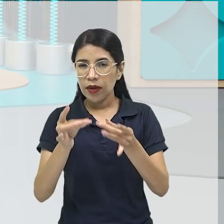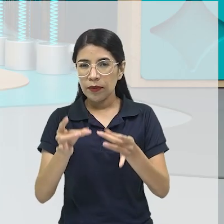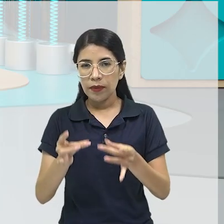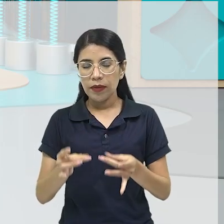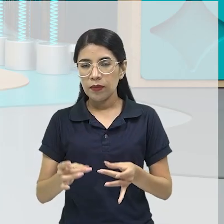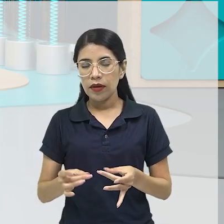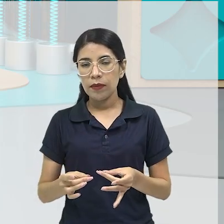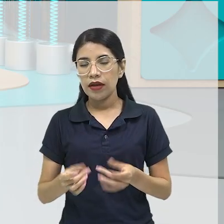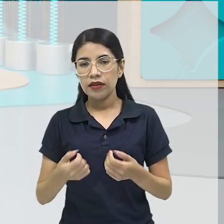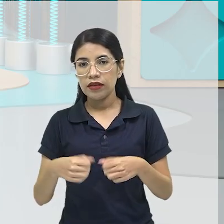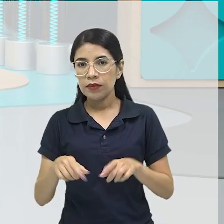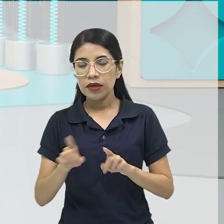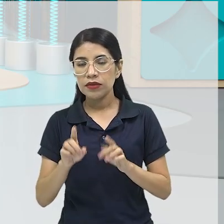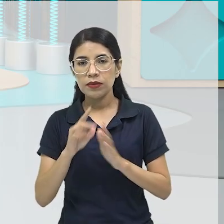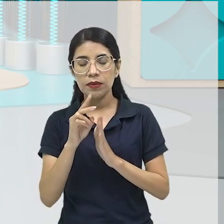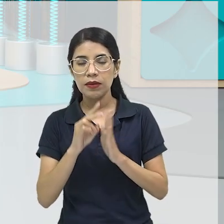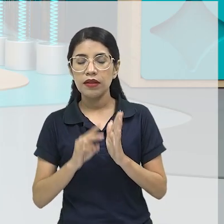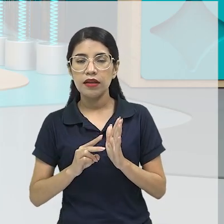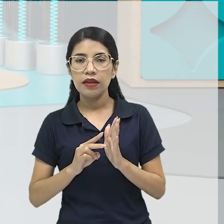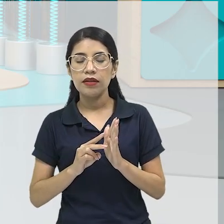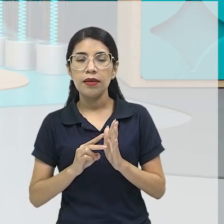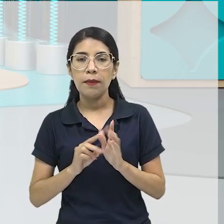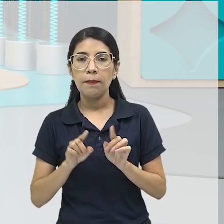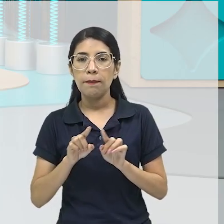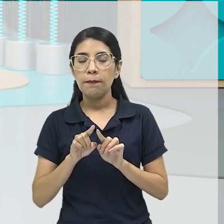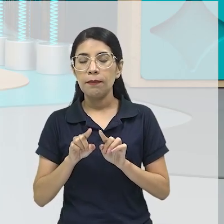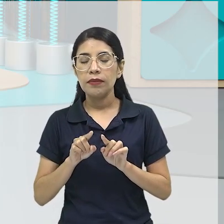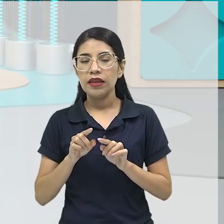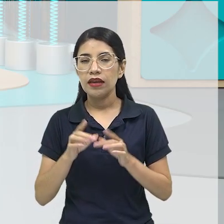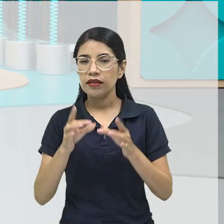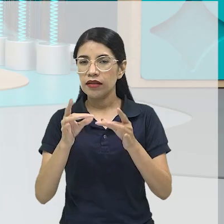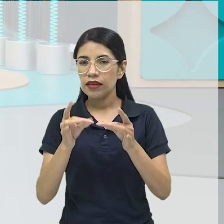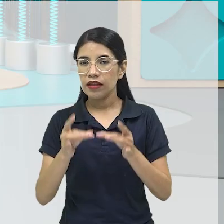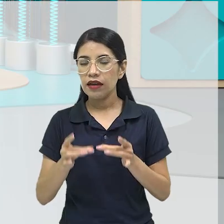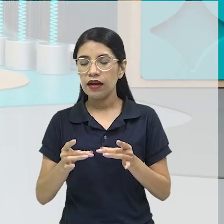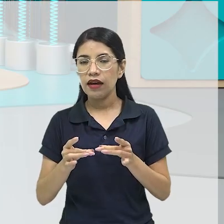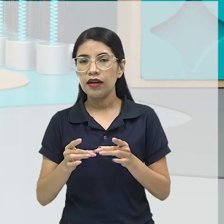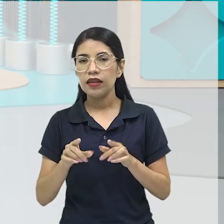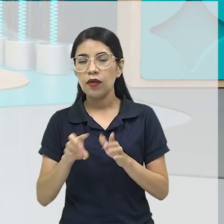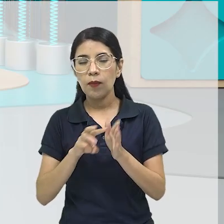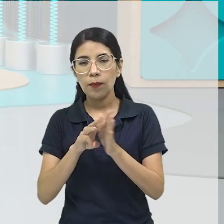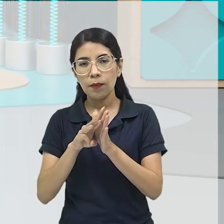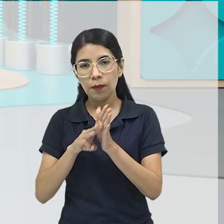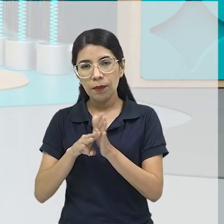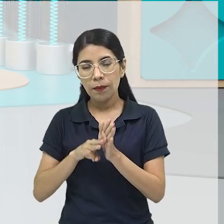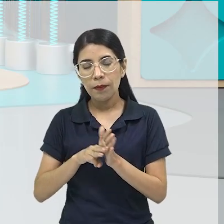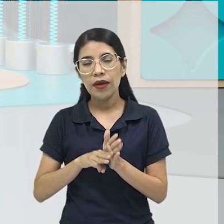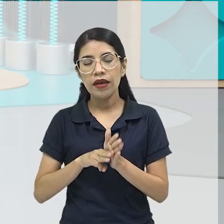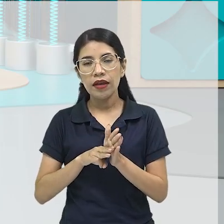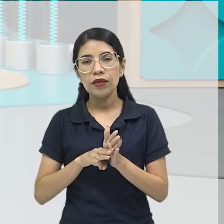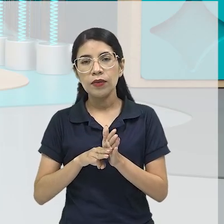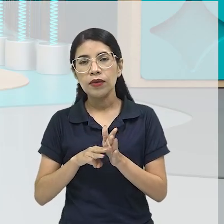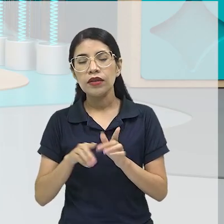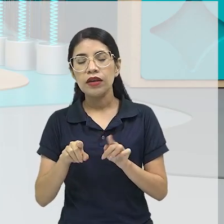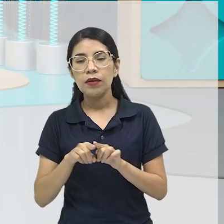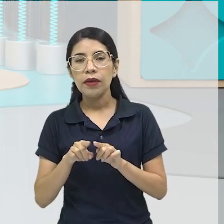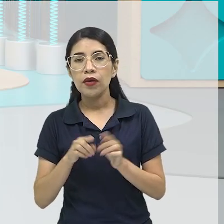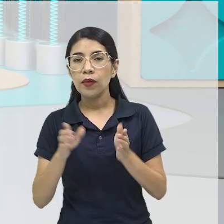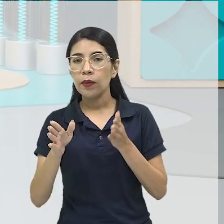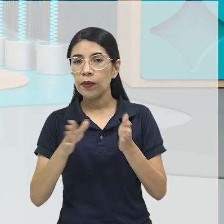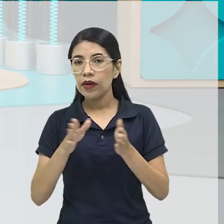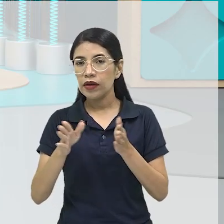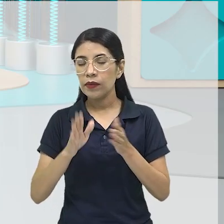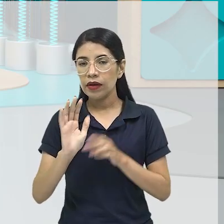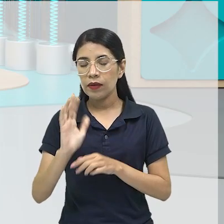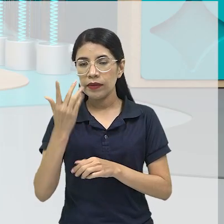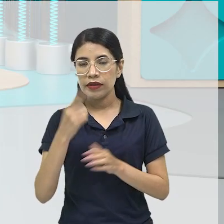140 países, 150 países, em que você tem toda essa descrição, o método da pesquisa, o tempo em que ele foi feito.